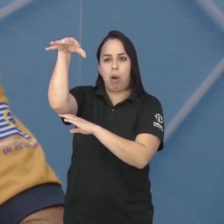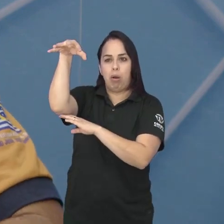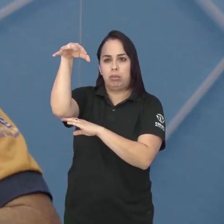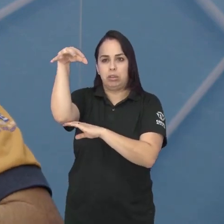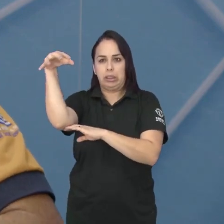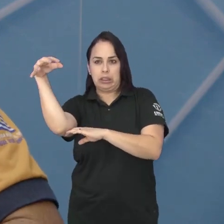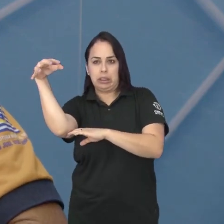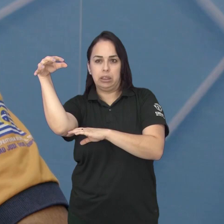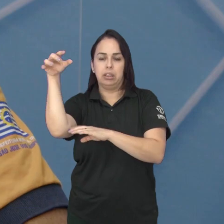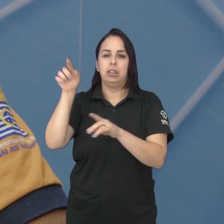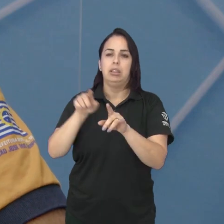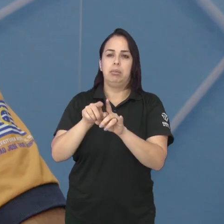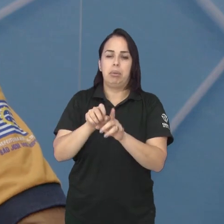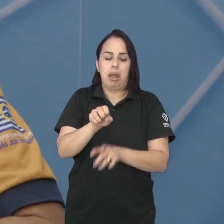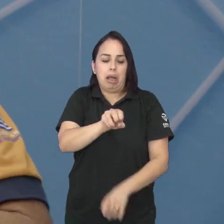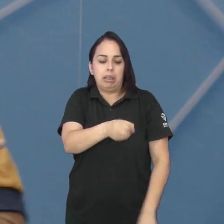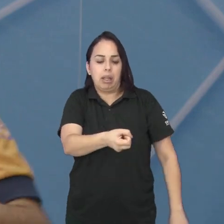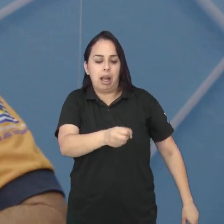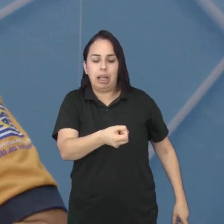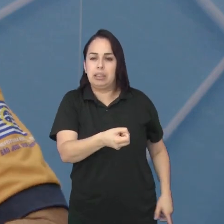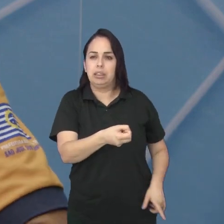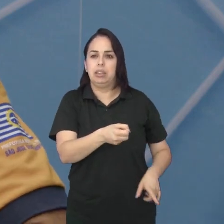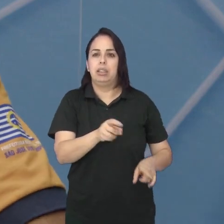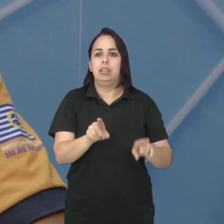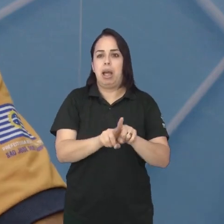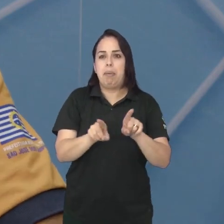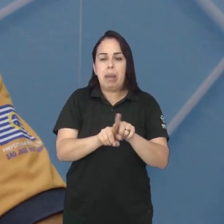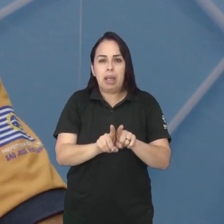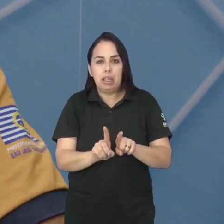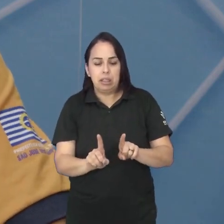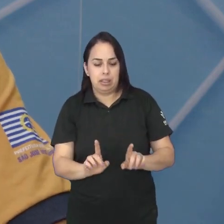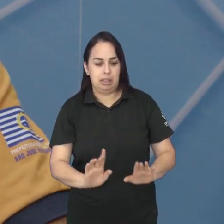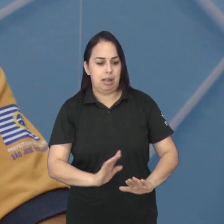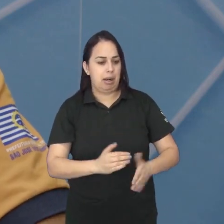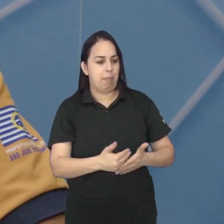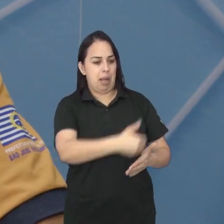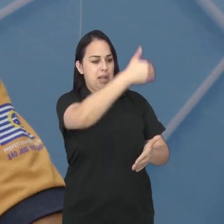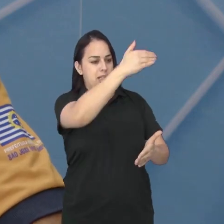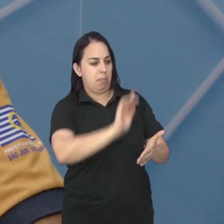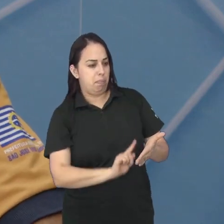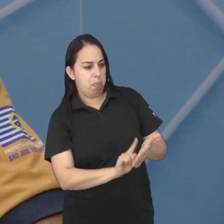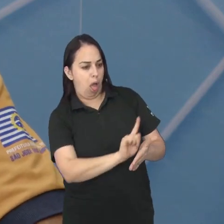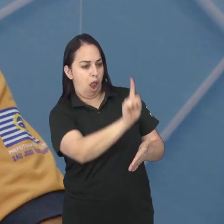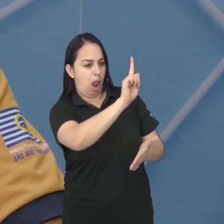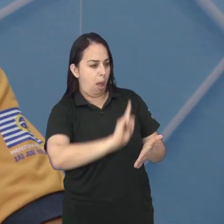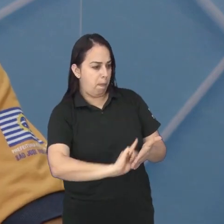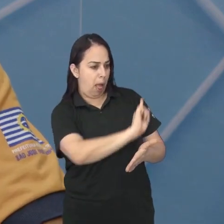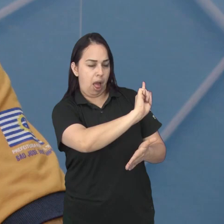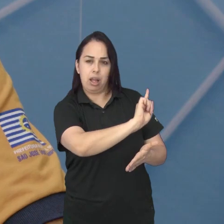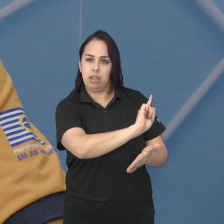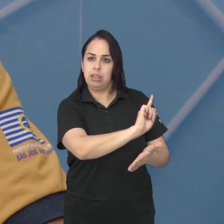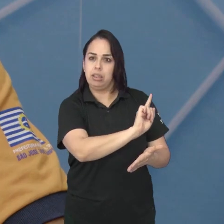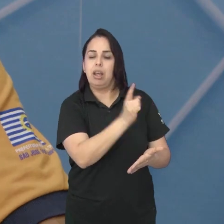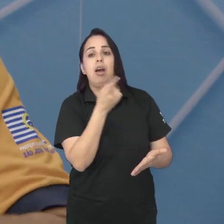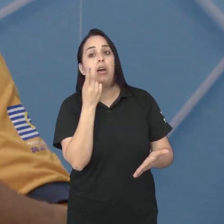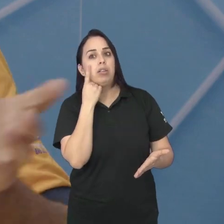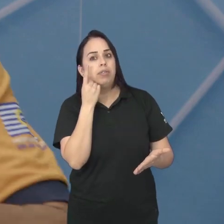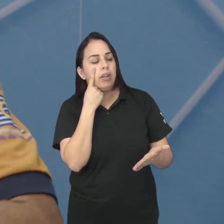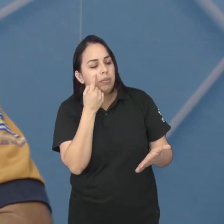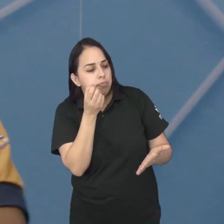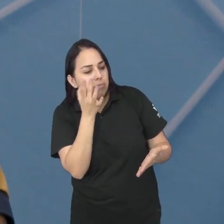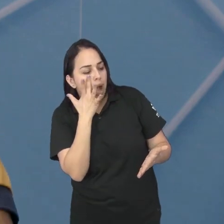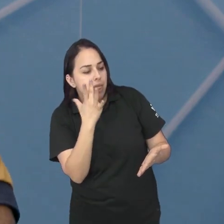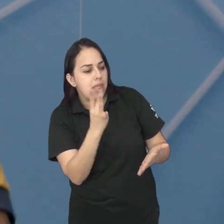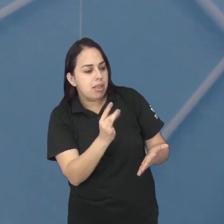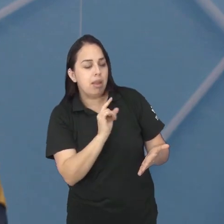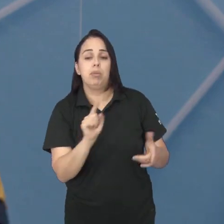poste inclinando, Fechadura, isso, uma fechadura, rachadura no chão, na casa, no quintal, os barrancos, né, que